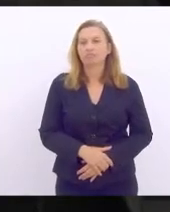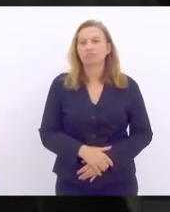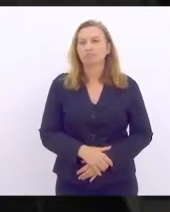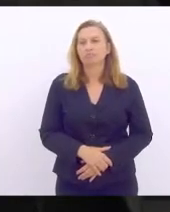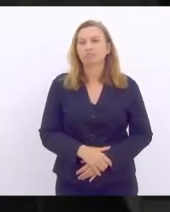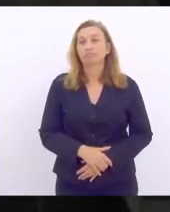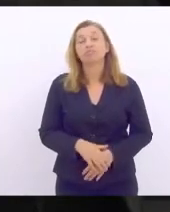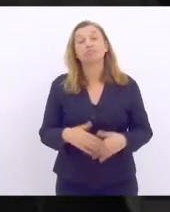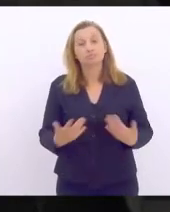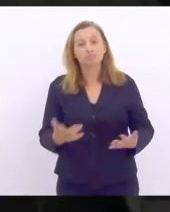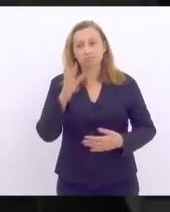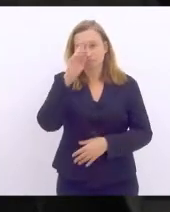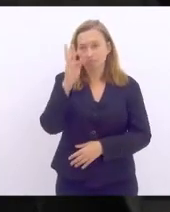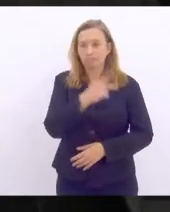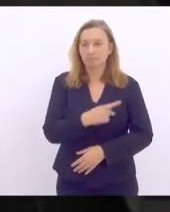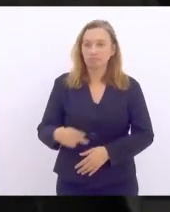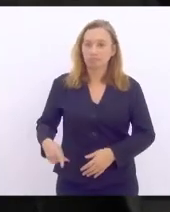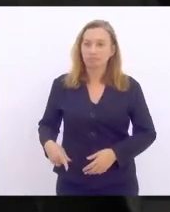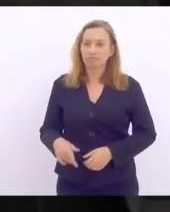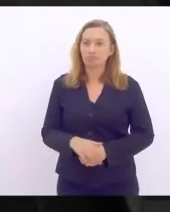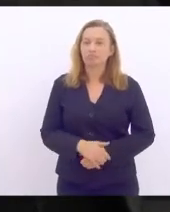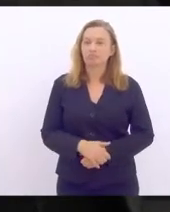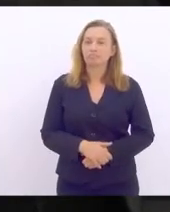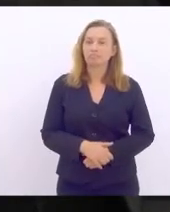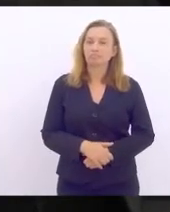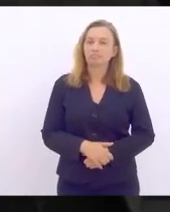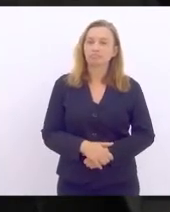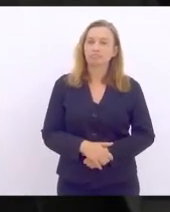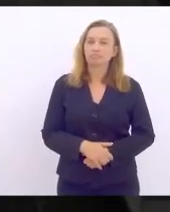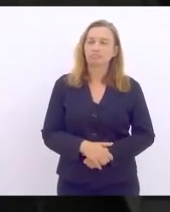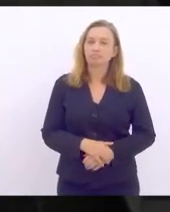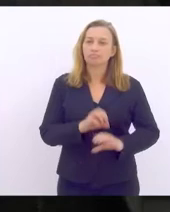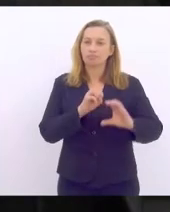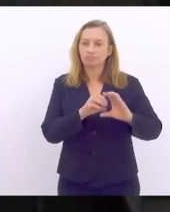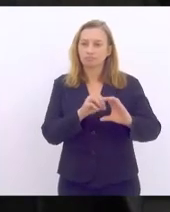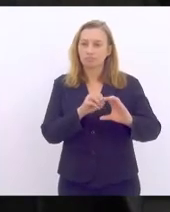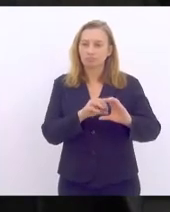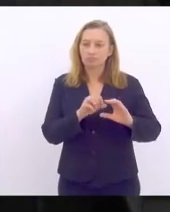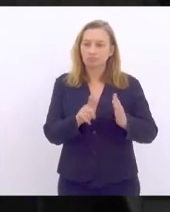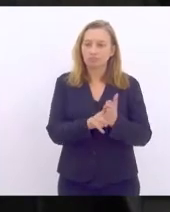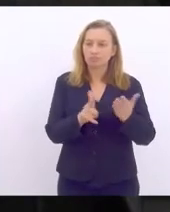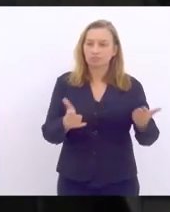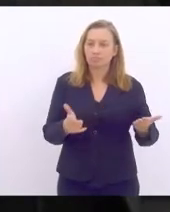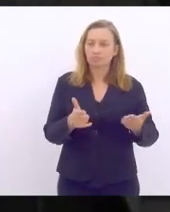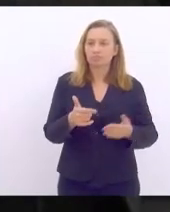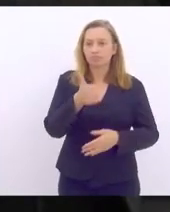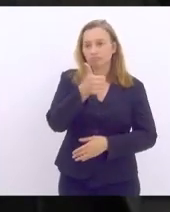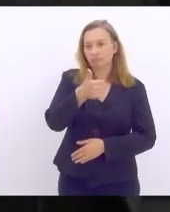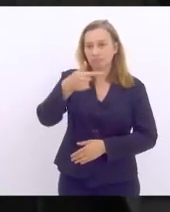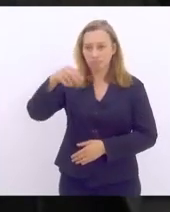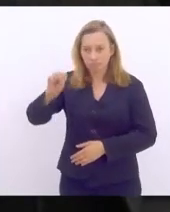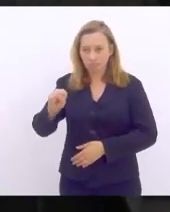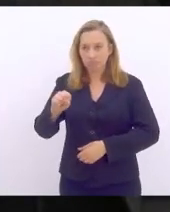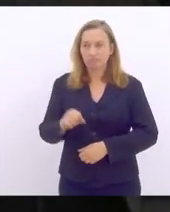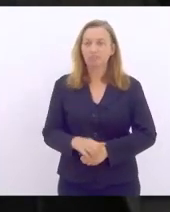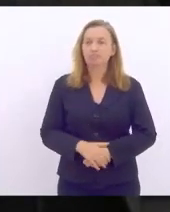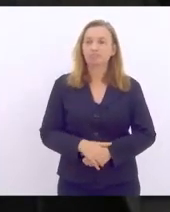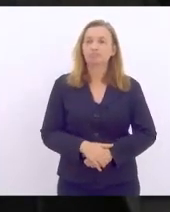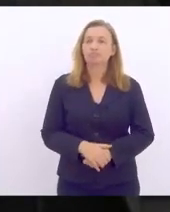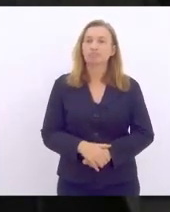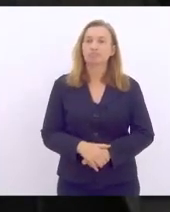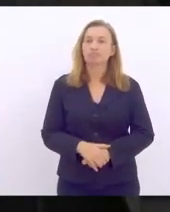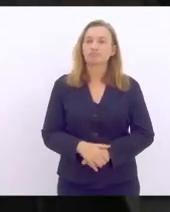aí a senhora Presidente vou para o globo de domingo dia 18 página